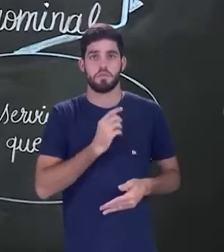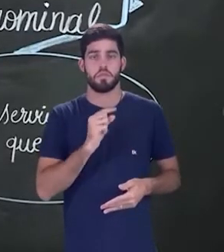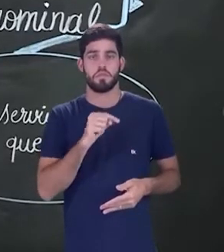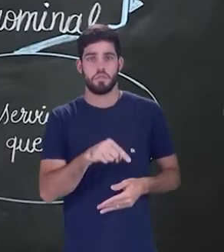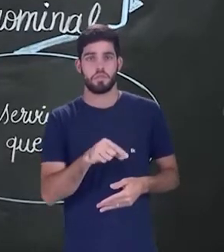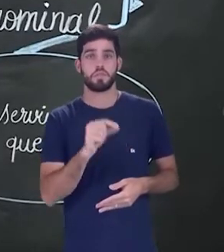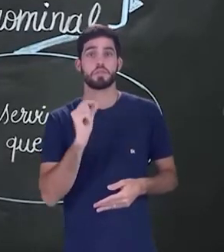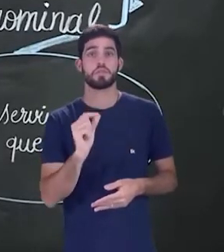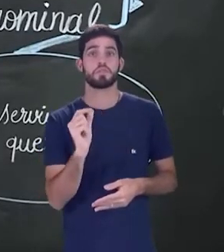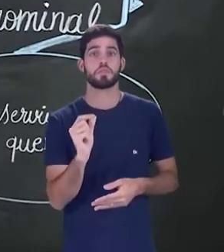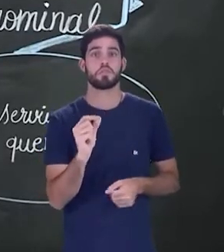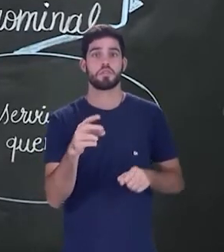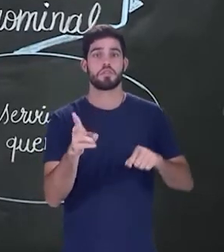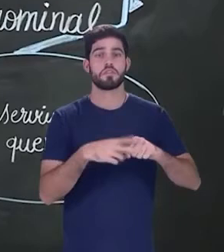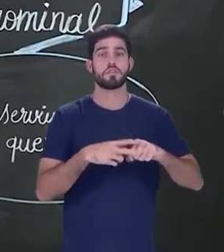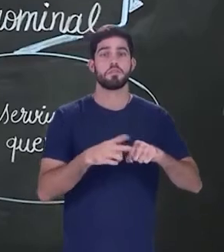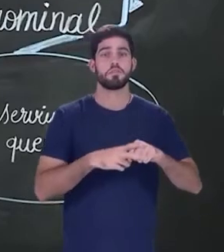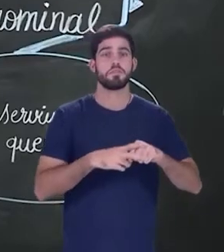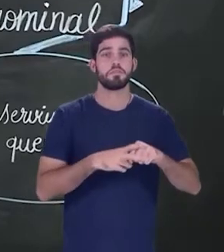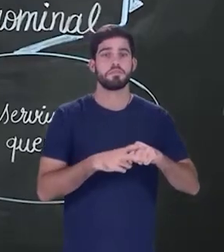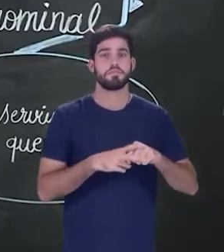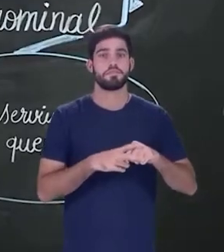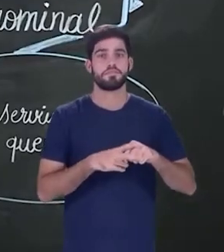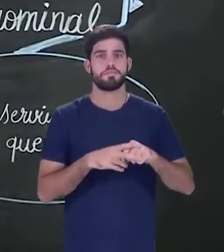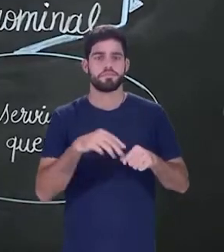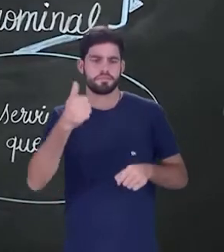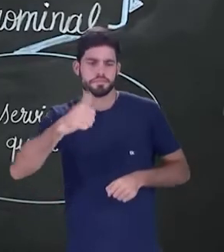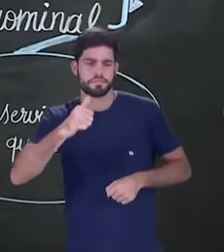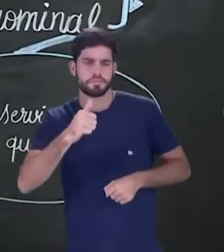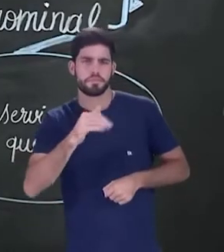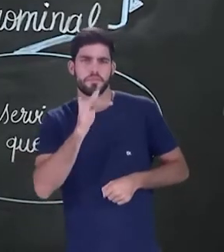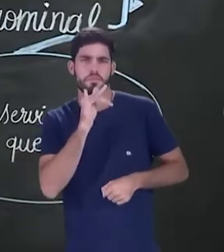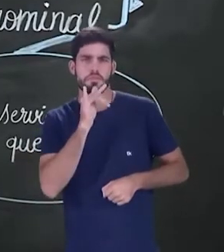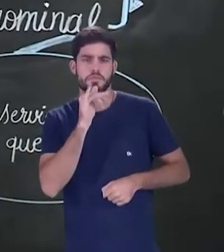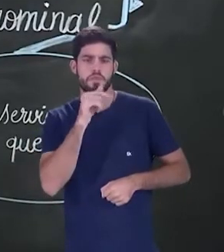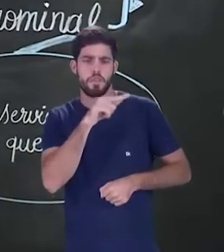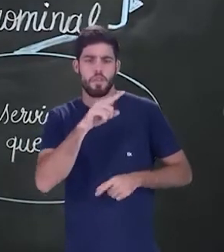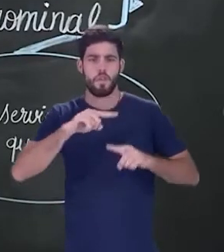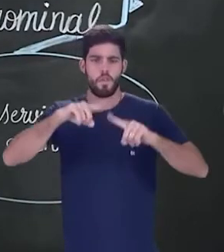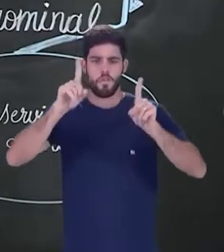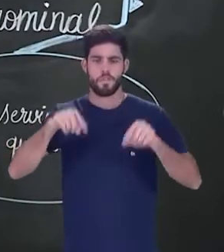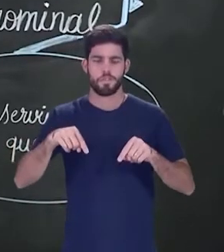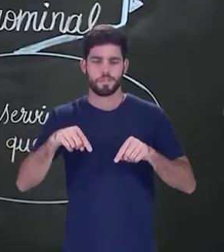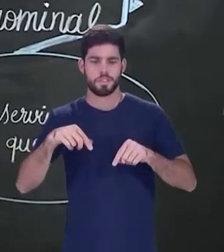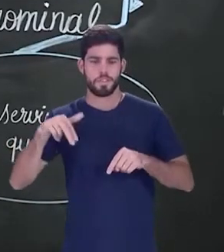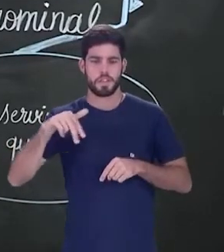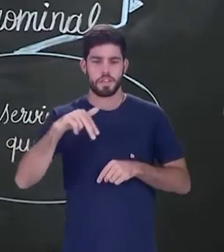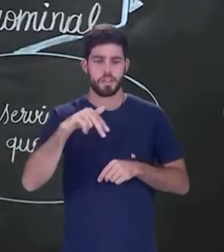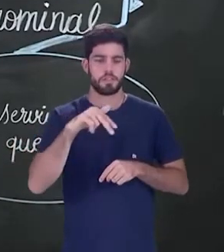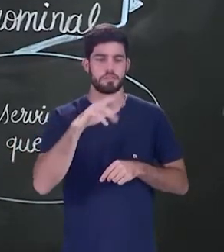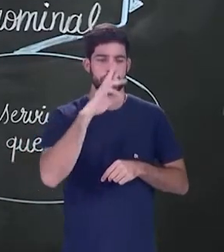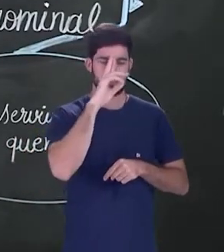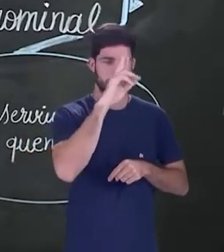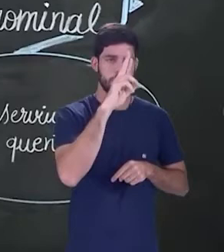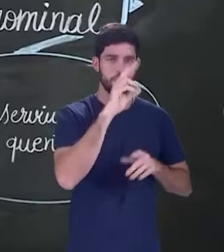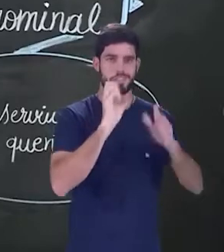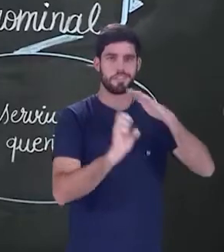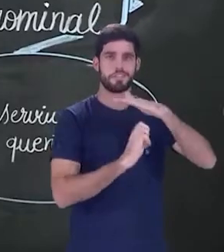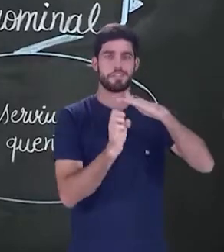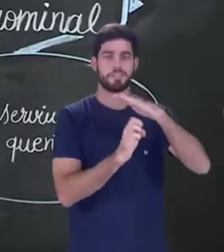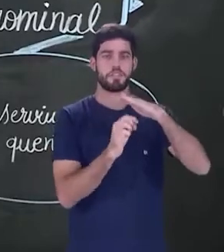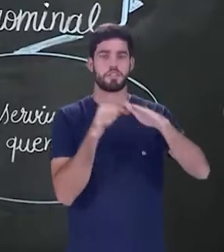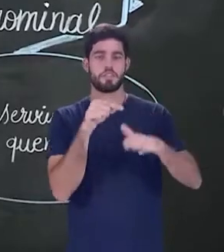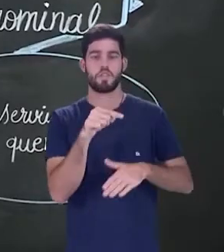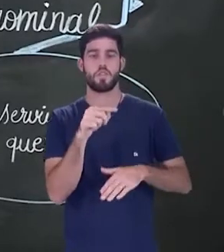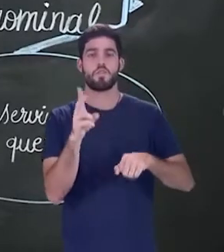esse predicado de predicado verbal. Vamos analisar um exemplo? Os funcionários caminharam em direção à diretoria da empresa. Eu tenho um